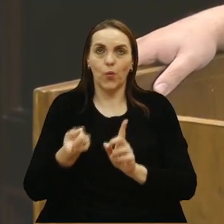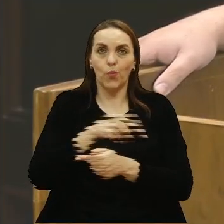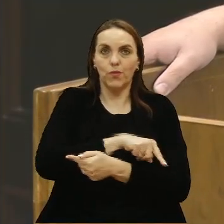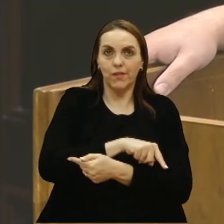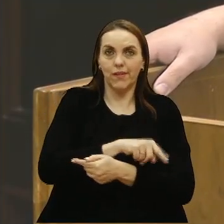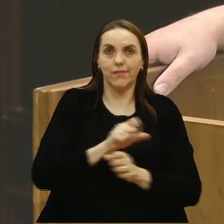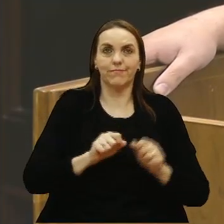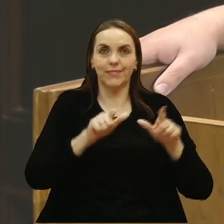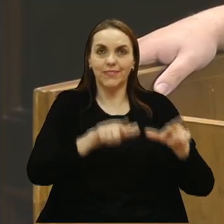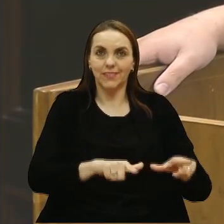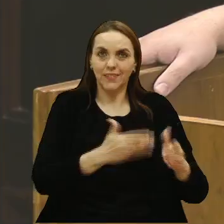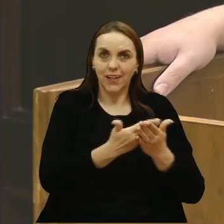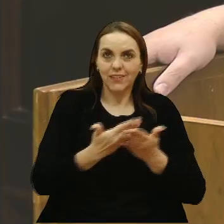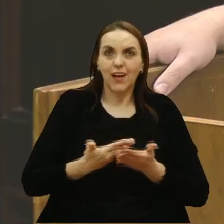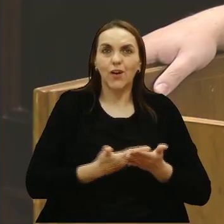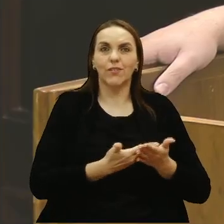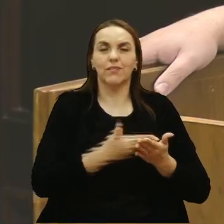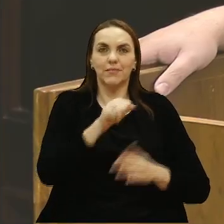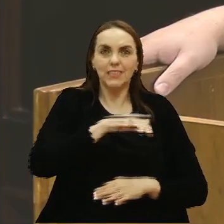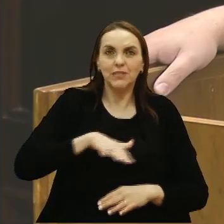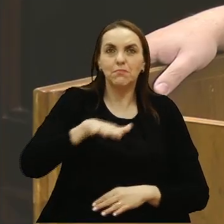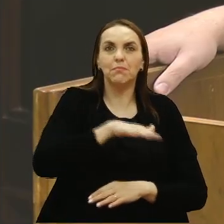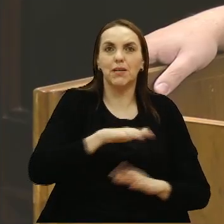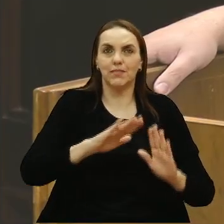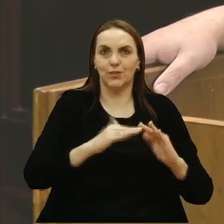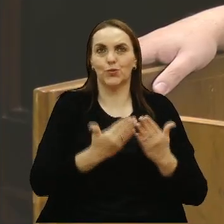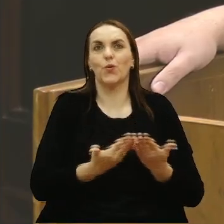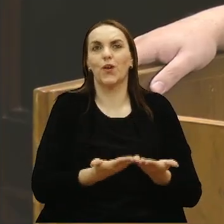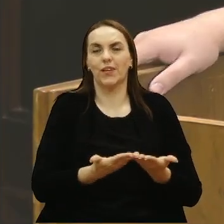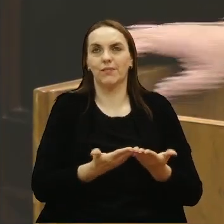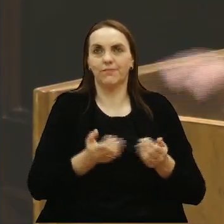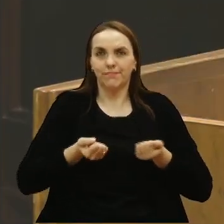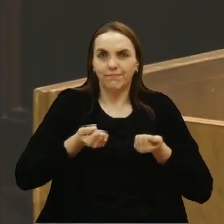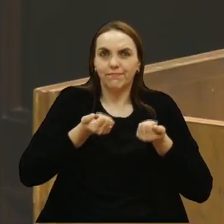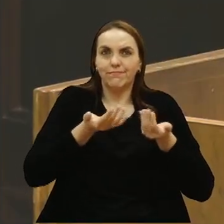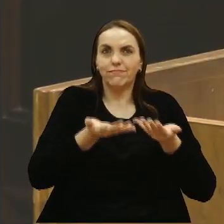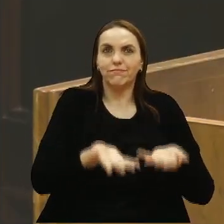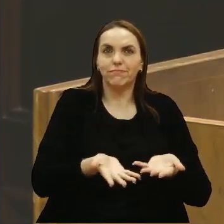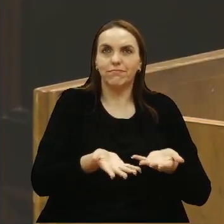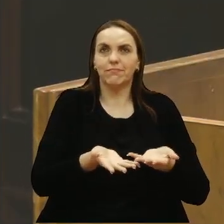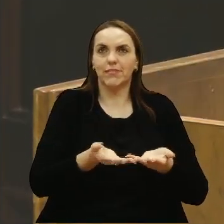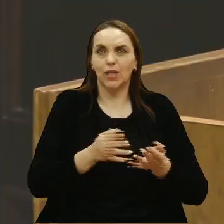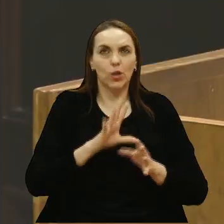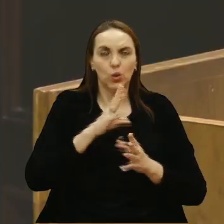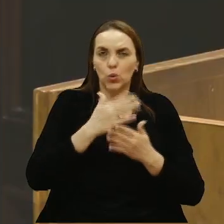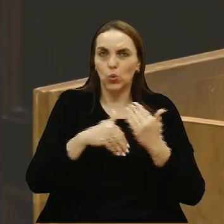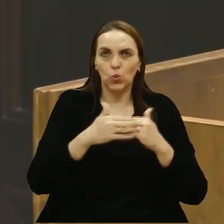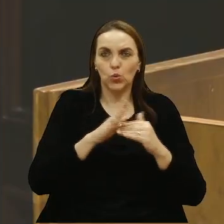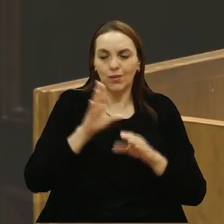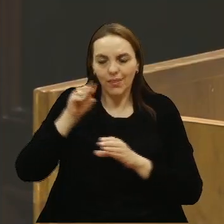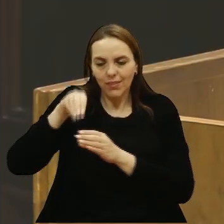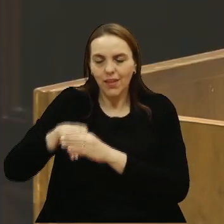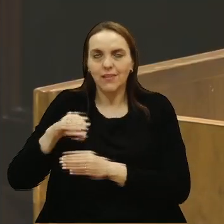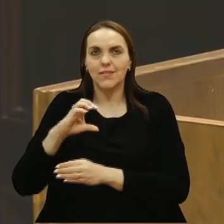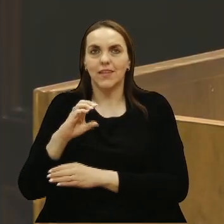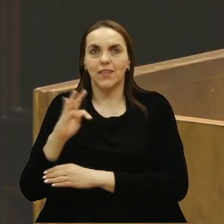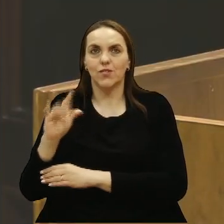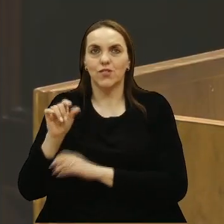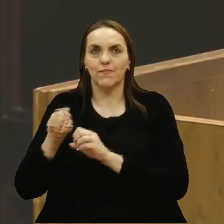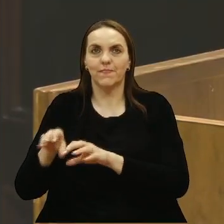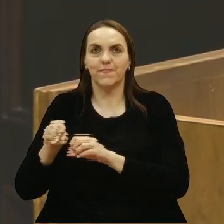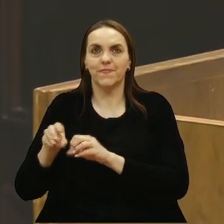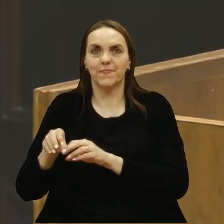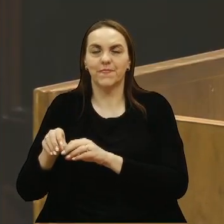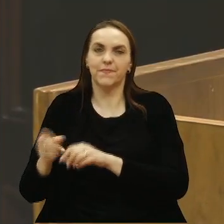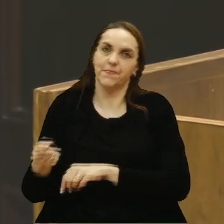aula, ou no espaço da escola, levar tudo aquilo que é ensinado dentro dos CTGs. Isso que